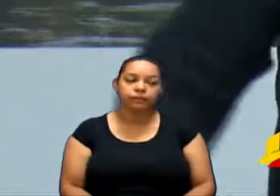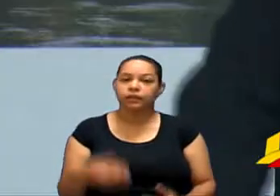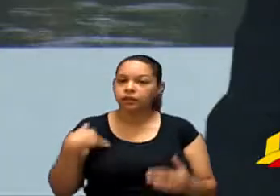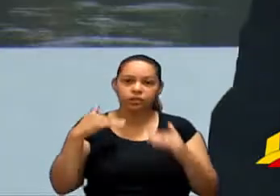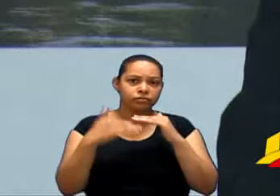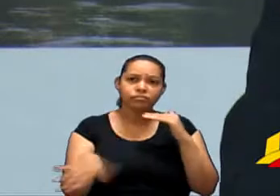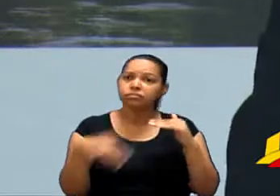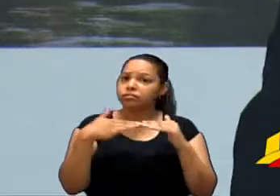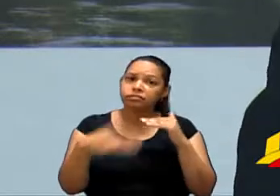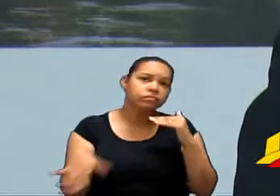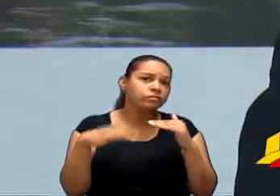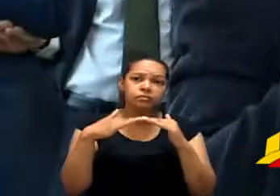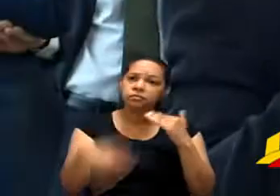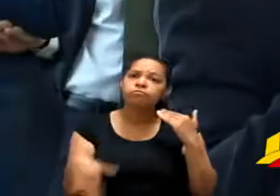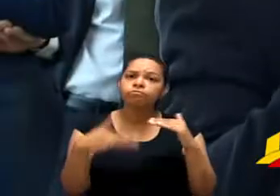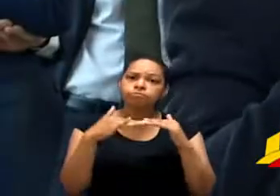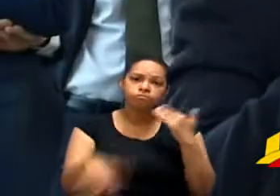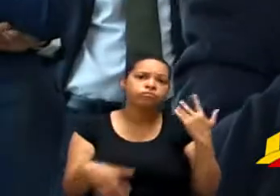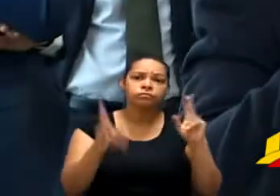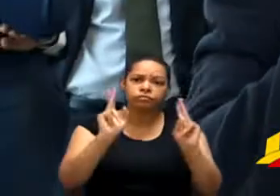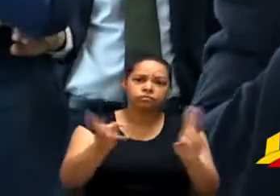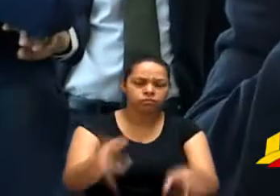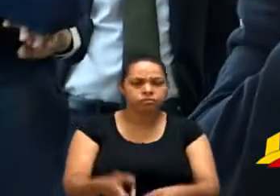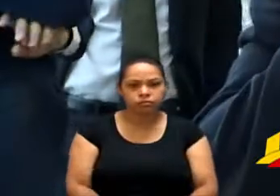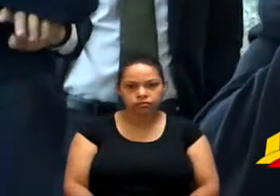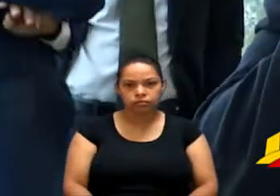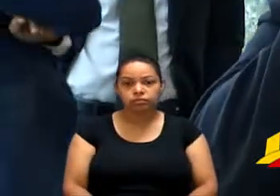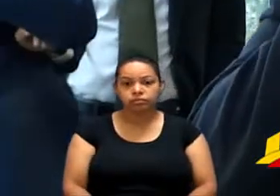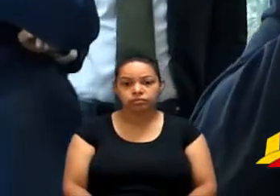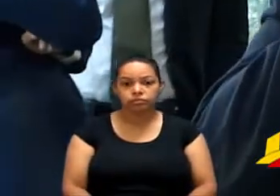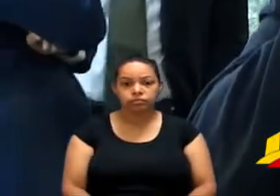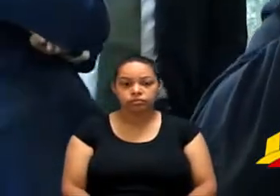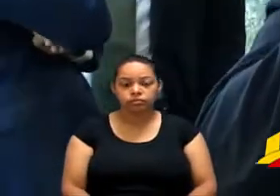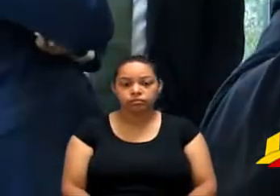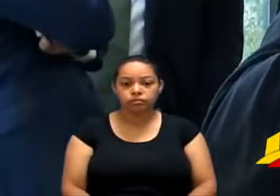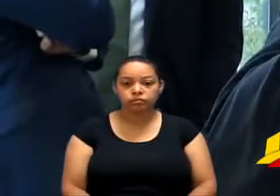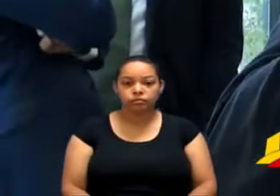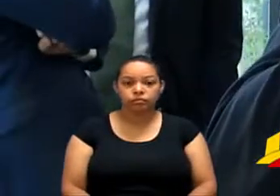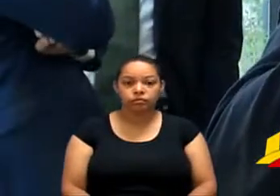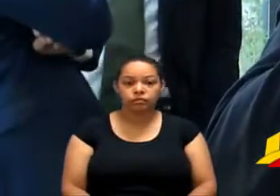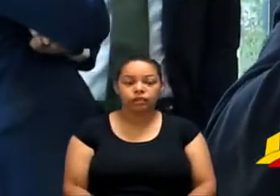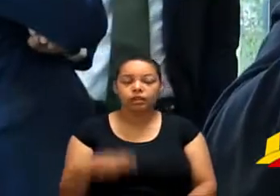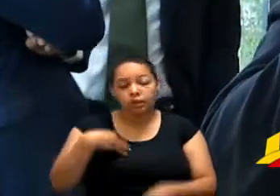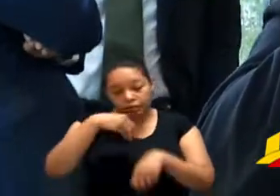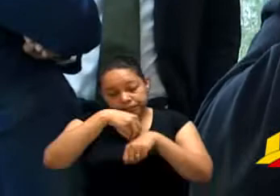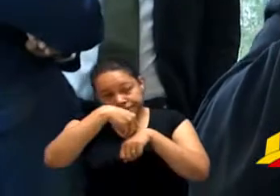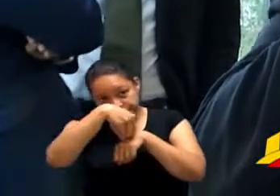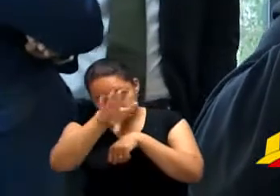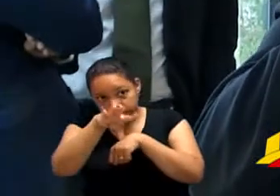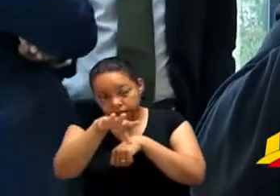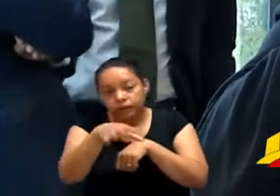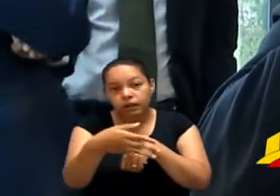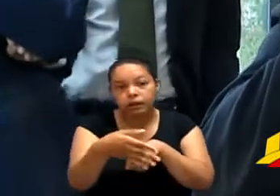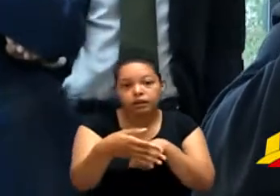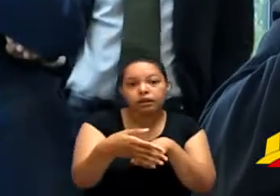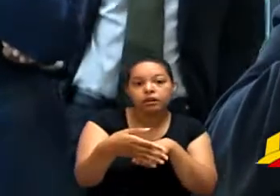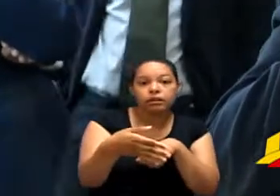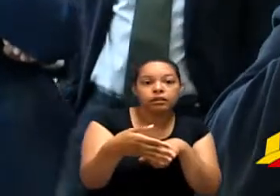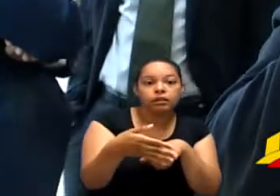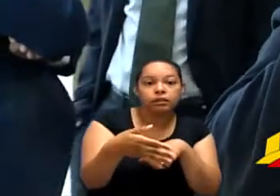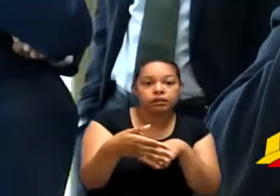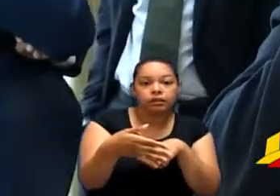eu tô falando desse caso especificamente outros casos Podemos até discutir nesse caso eu tenho todo uma sugestão Apesar de que